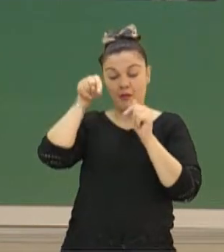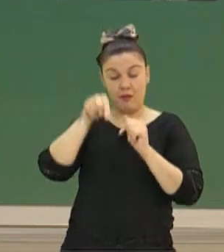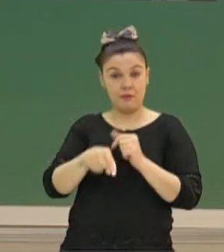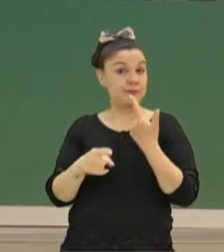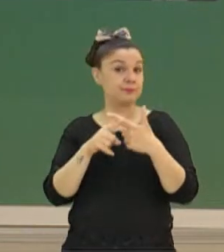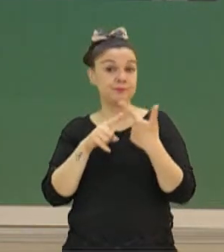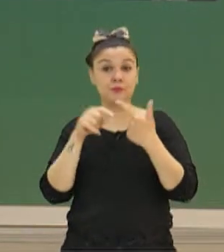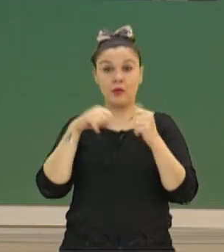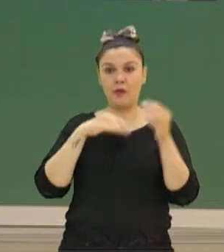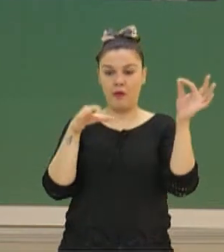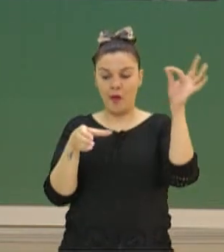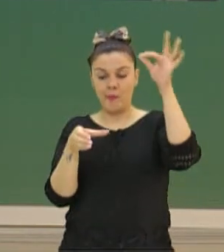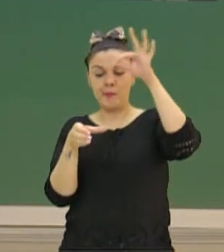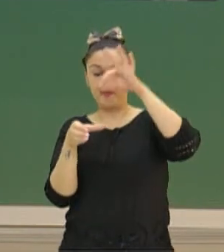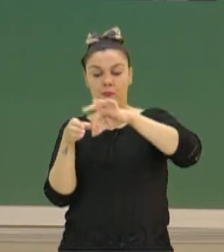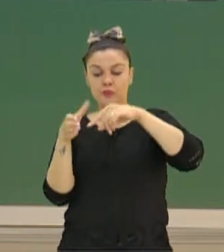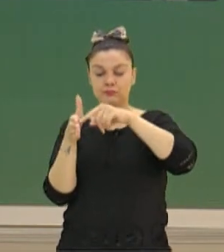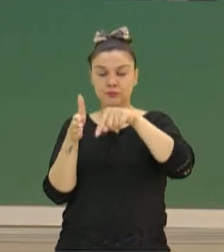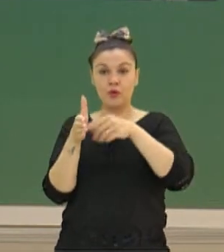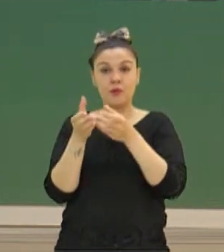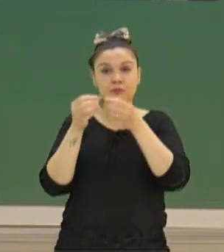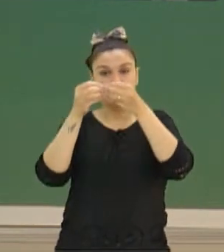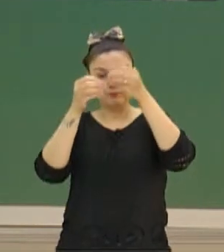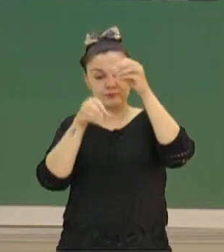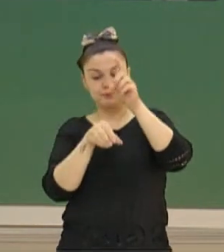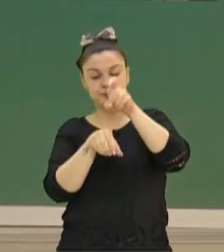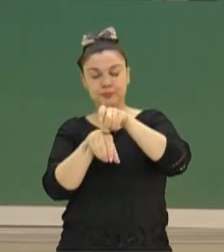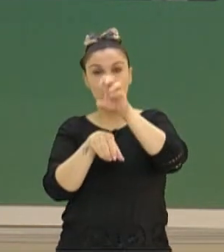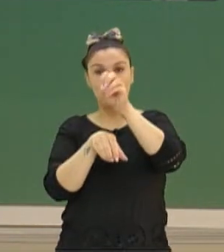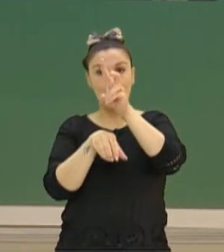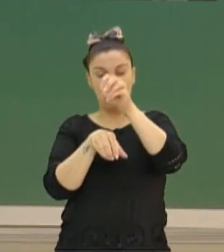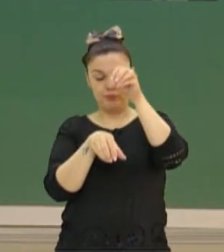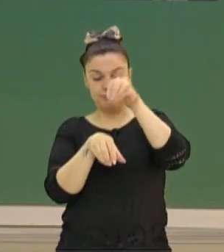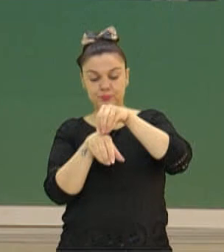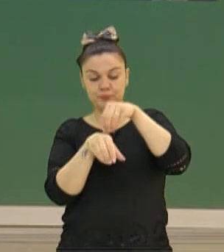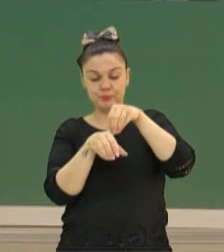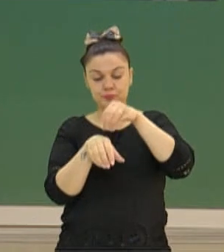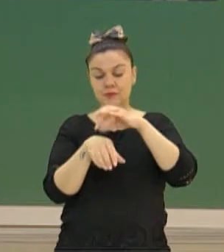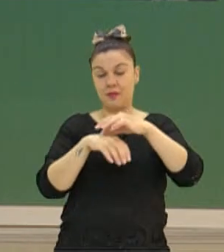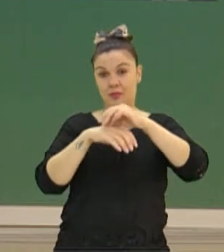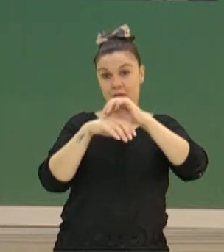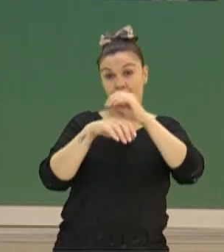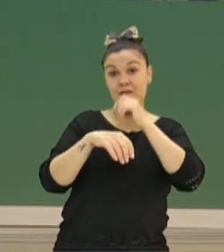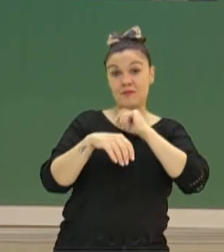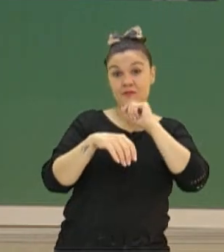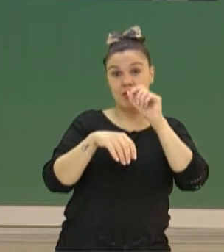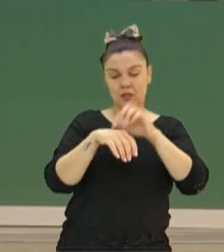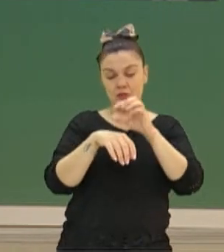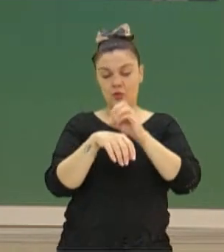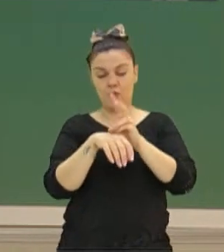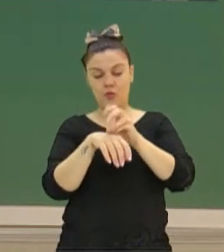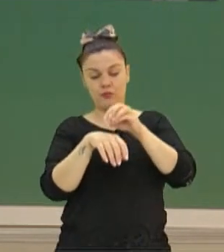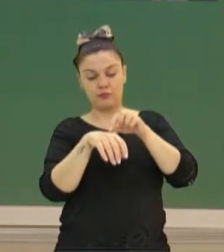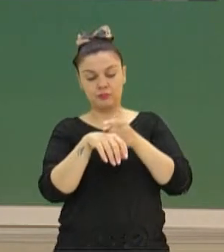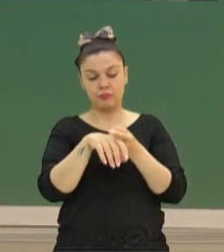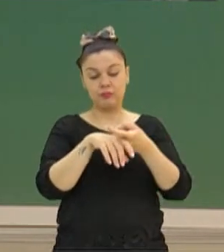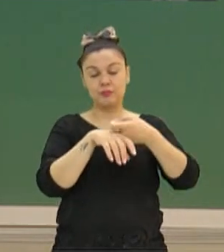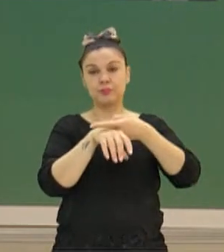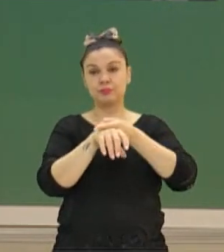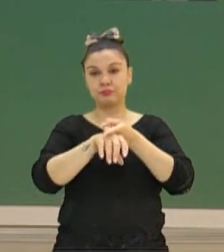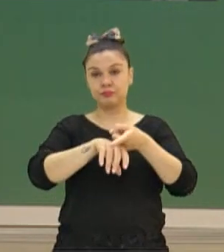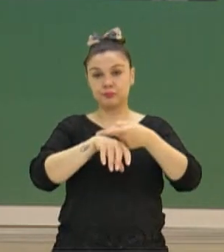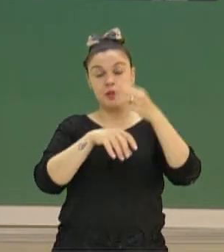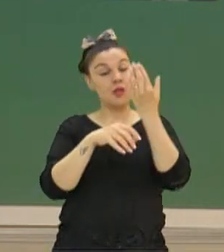surgiam porque as moscas entravam e colocavam os ovos em cima da carne. O ovo se desenvolvia e aí as larvas